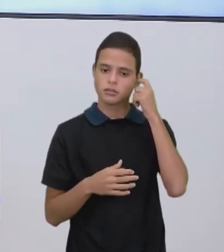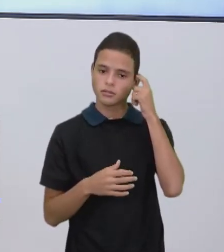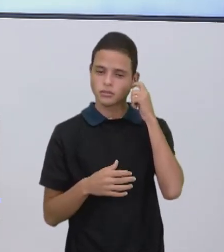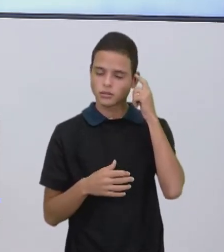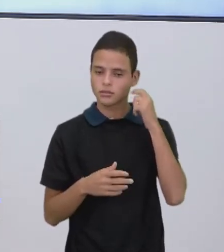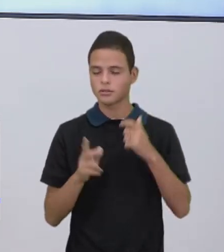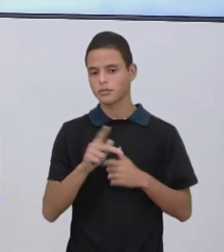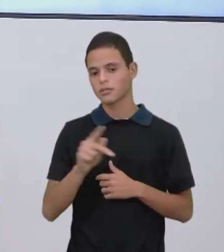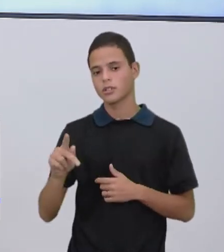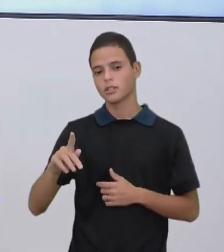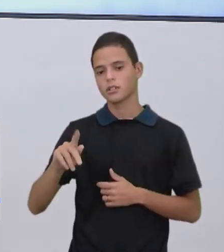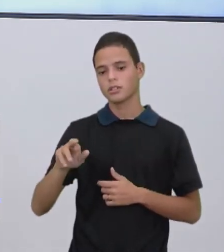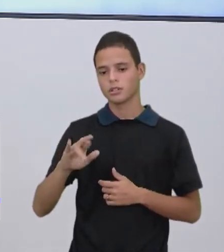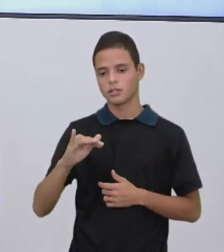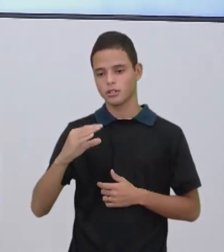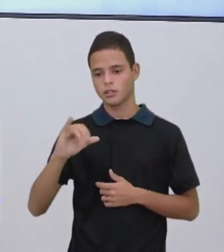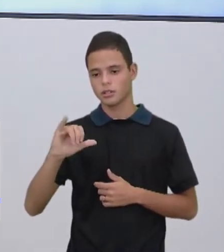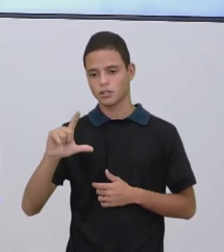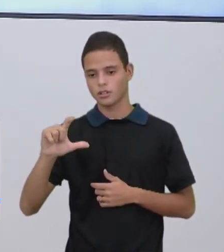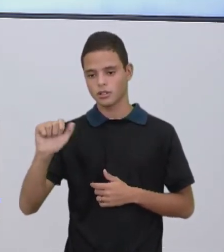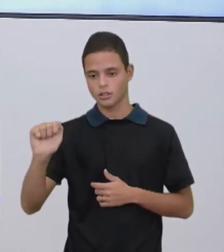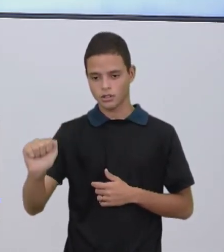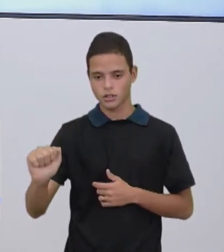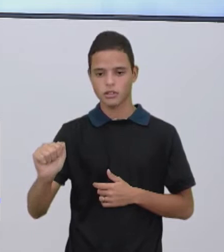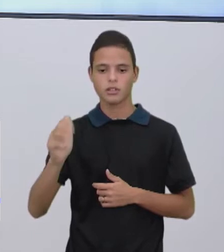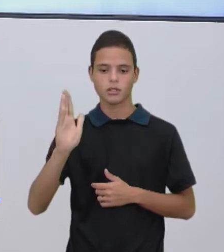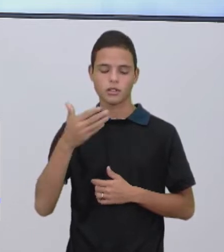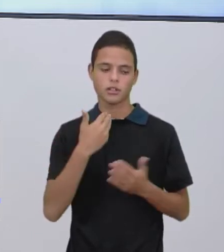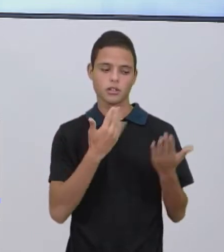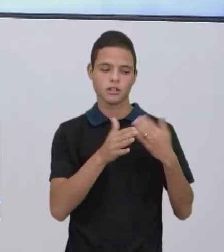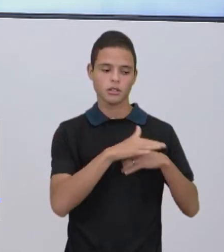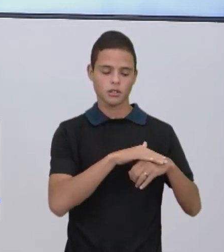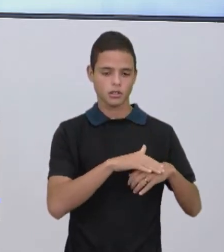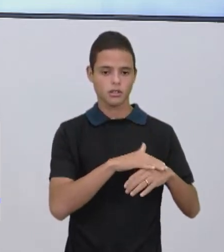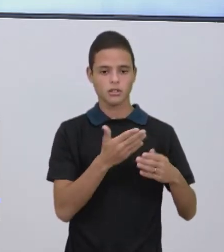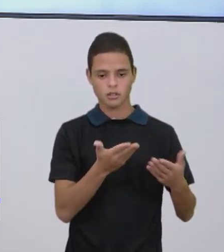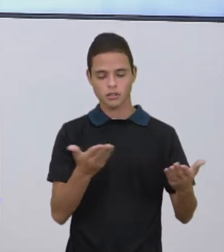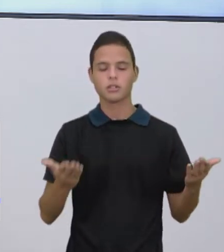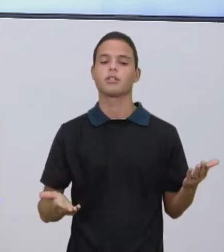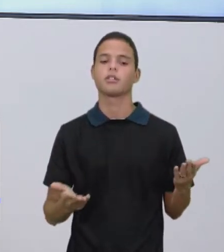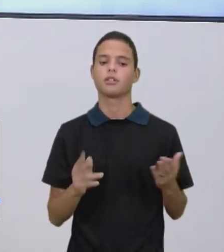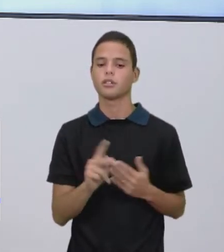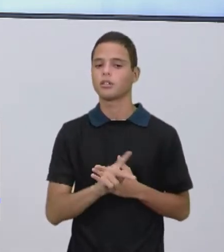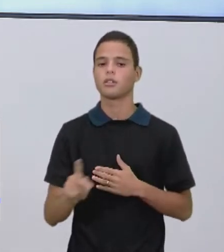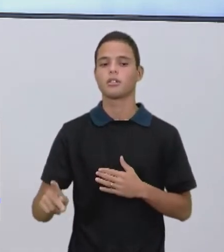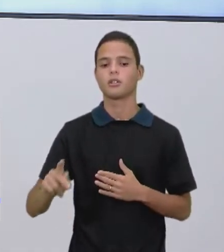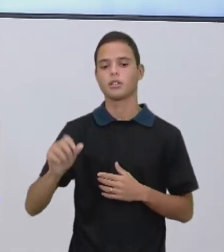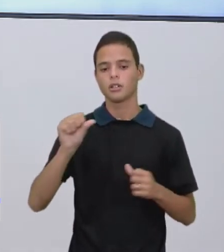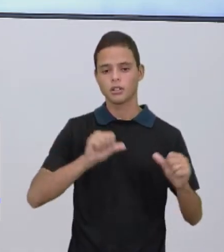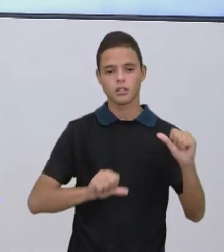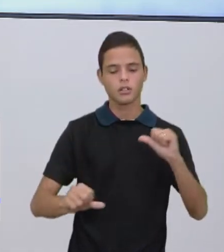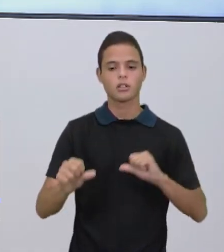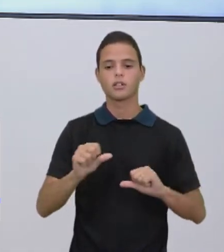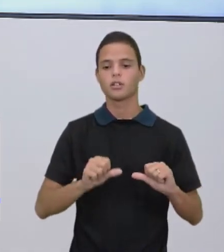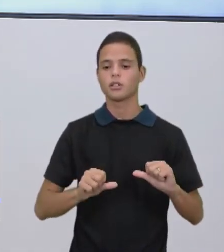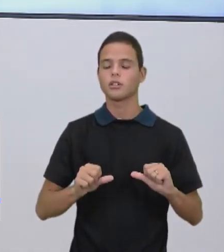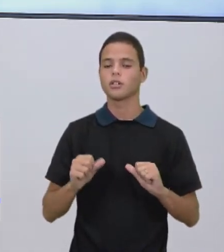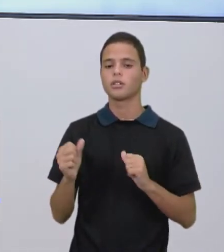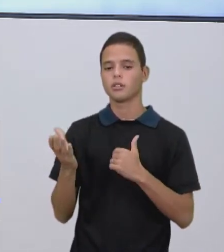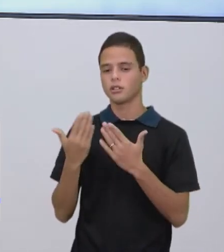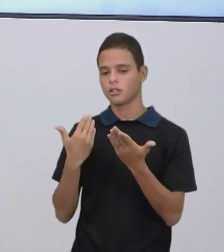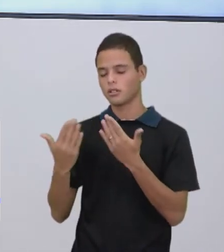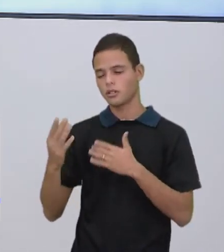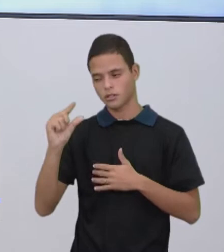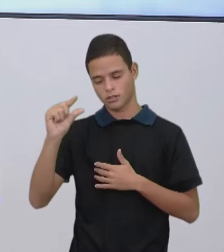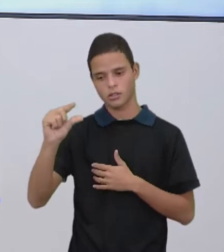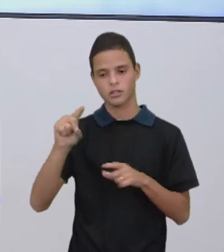professora Priscila provavelmente já falou com vocês lá na biologia, professores de química também costumam falar, e a gente vai falar um pouquinho aqui na física